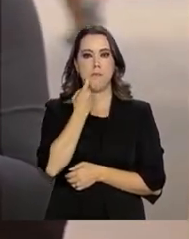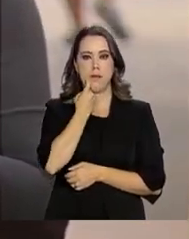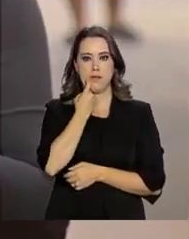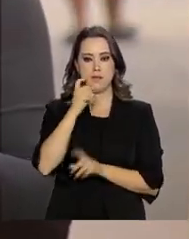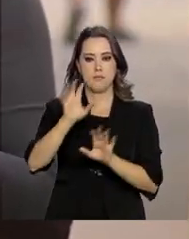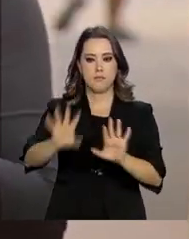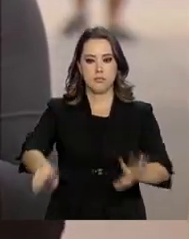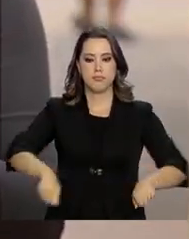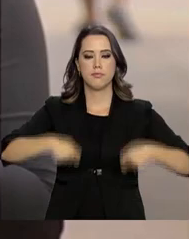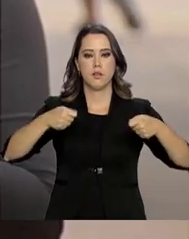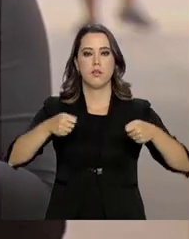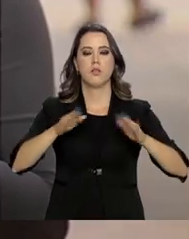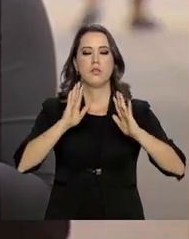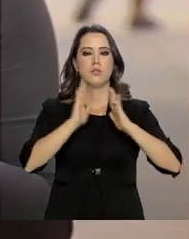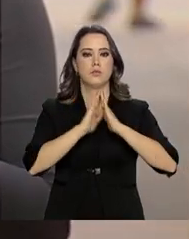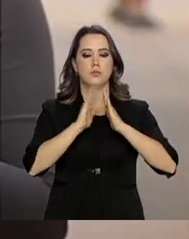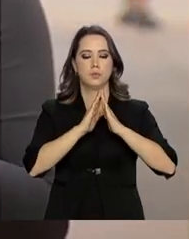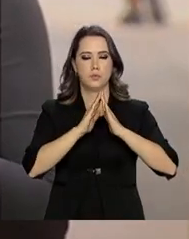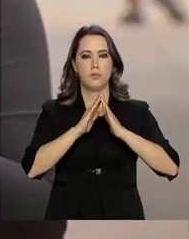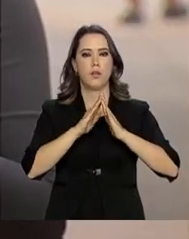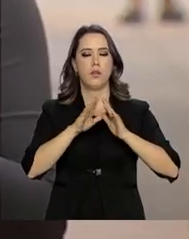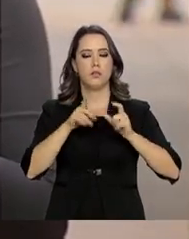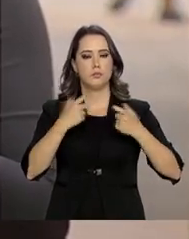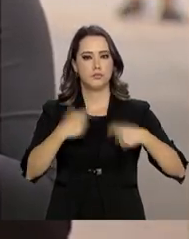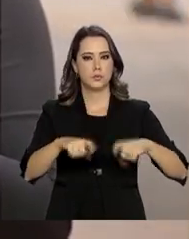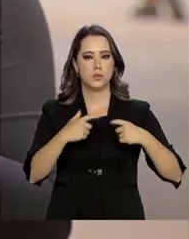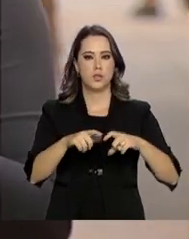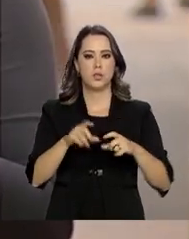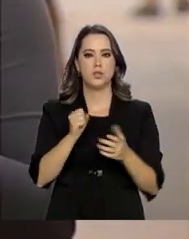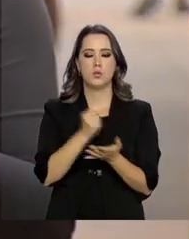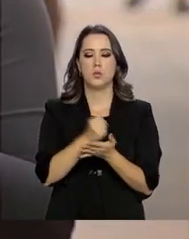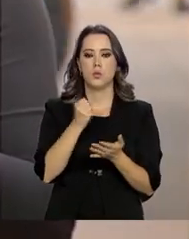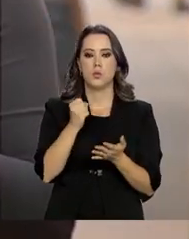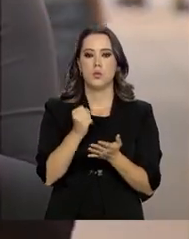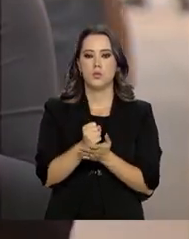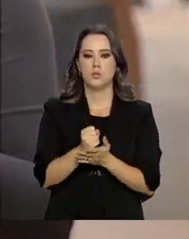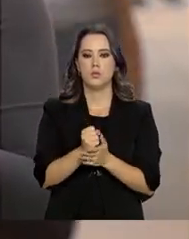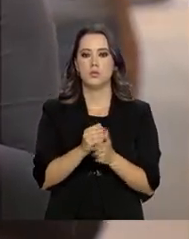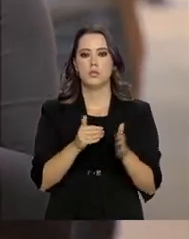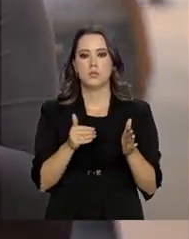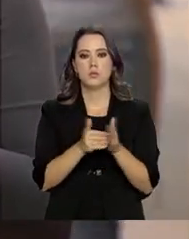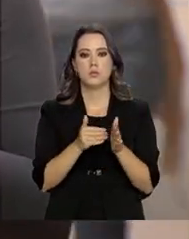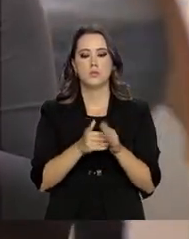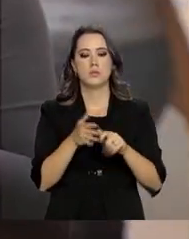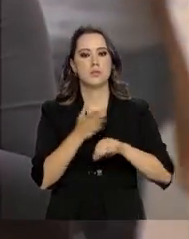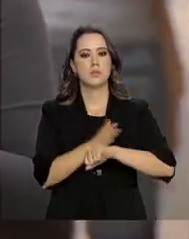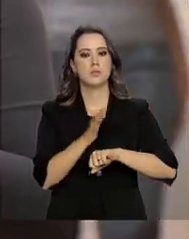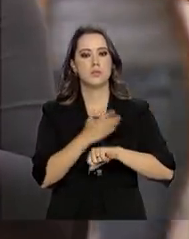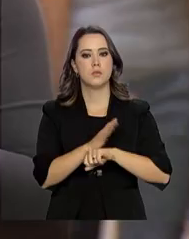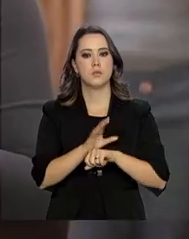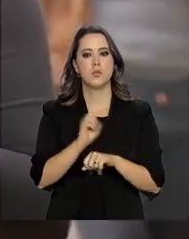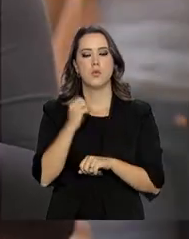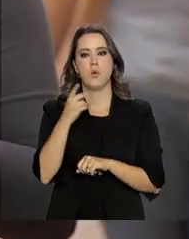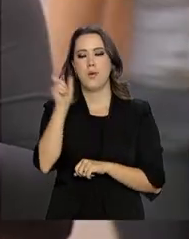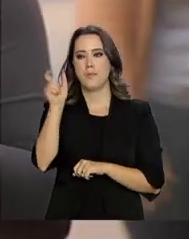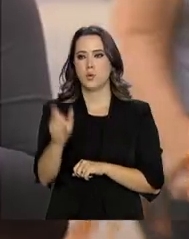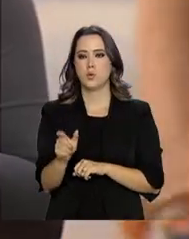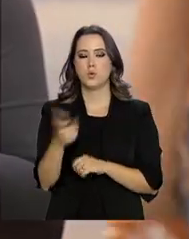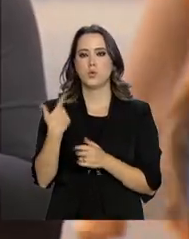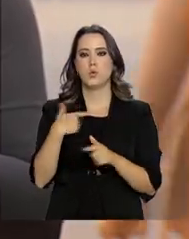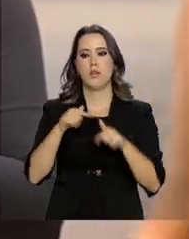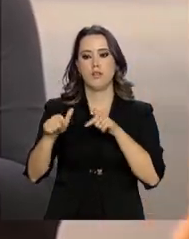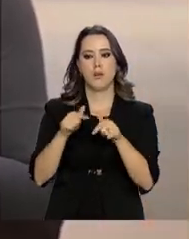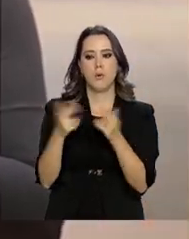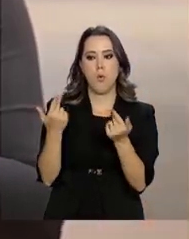doméstico o trabalhador que teve o contrato suspenso para fazer cursos de qualificação e o trabalhador resgatado em condições